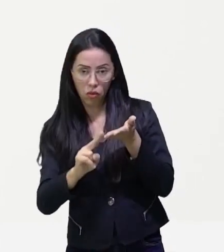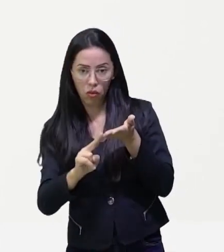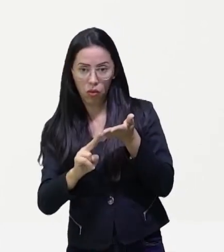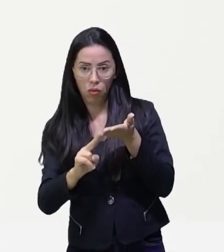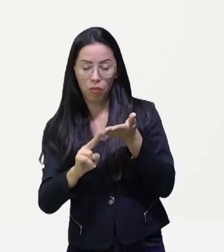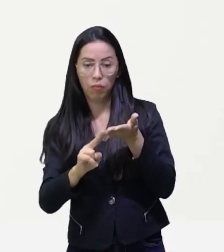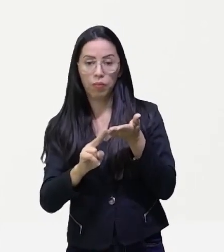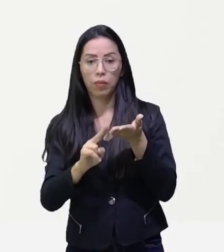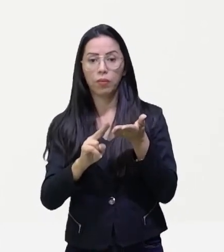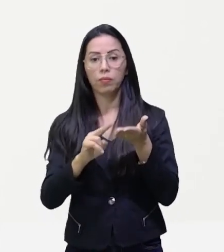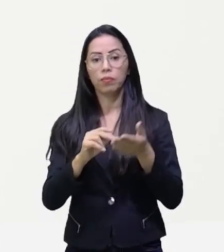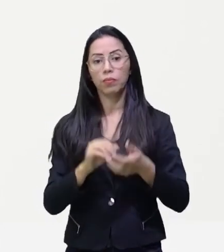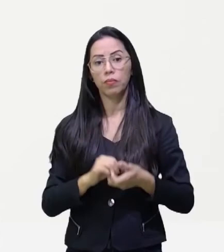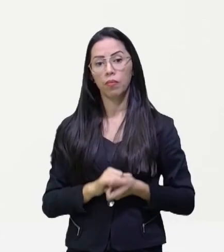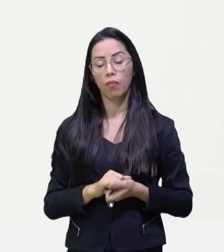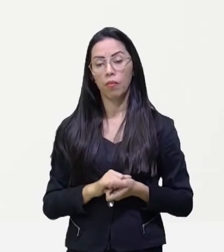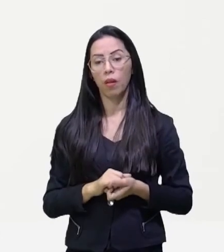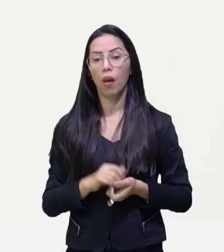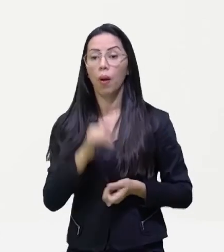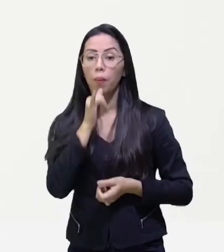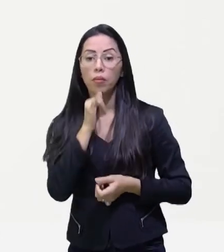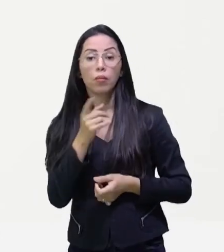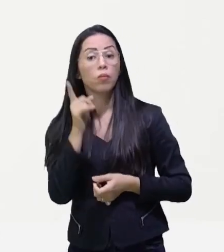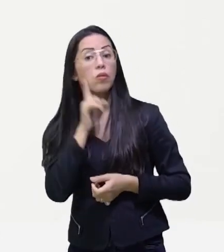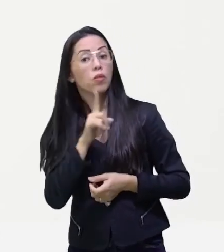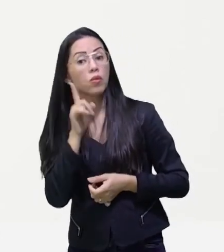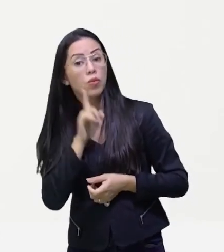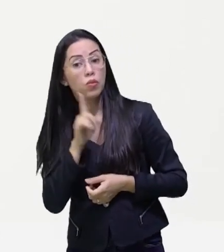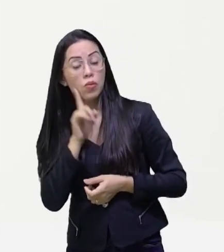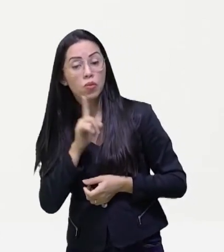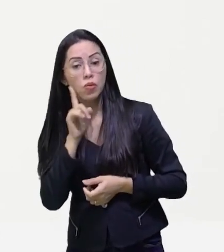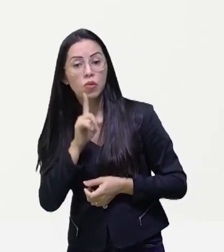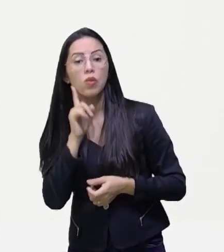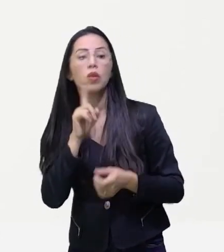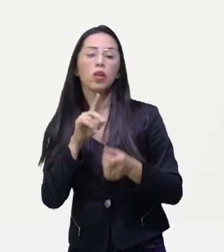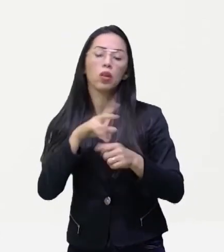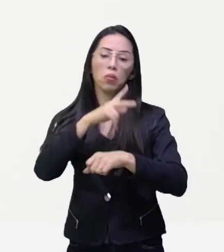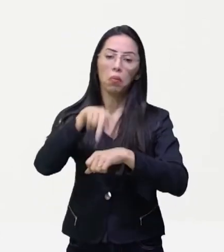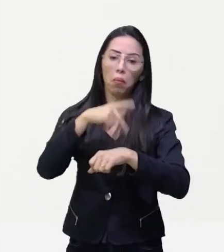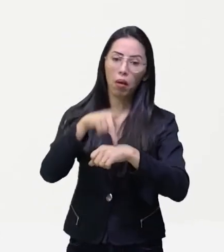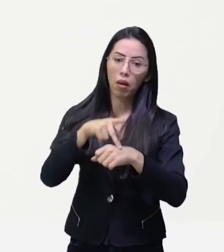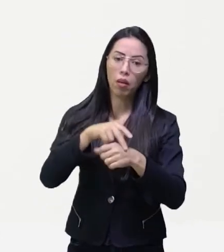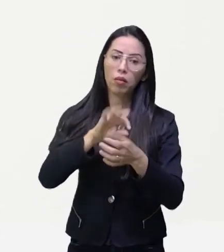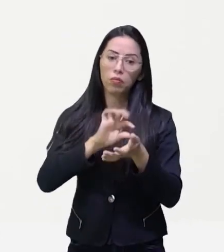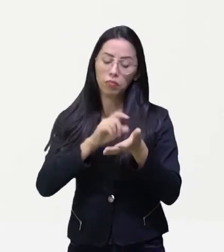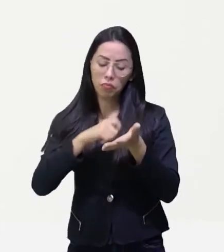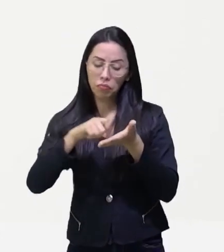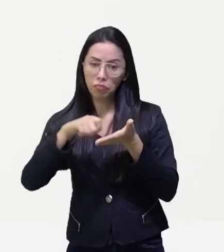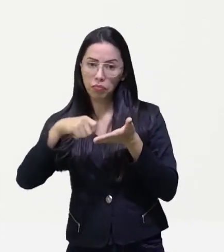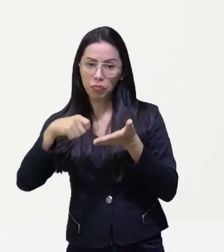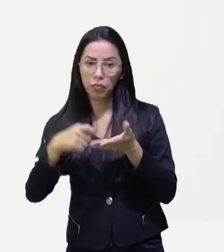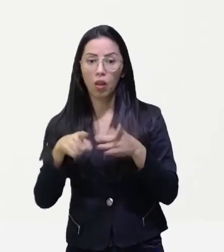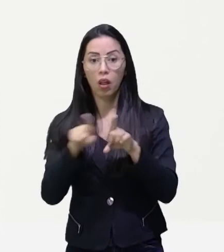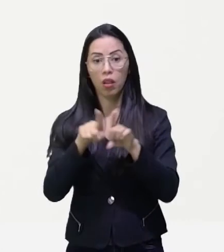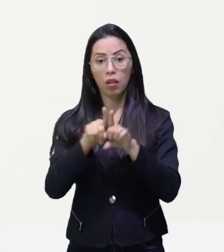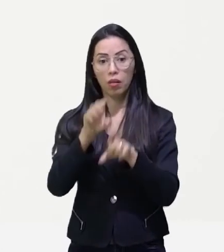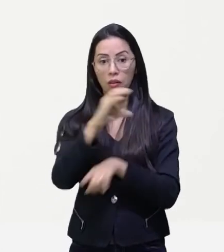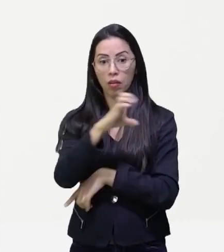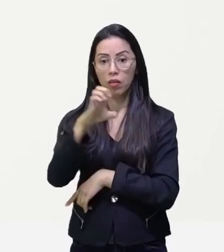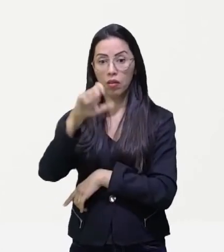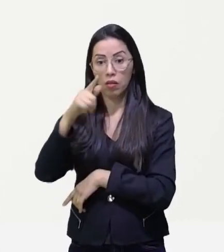coloca, vai lá para os Estados Unidos. Aí coloca o CEP aqui, 69 mil e não sei